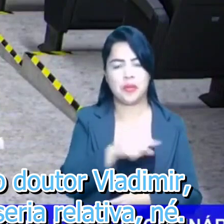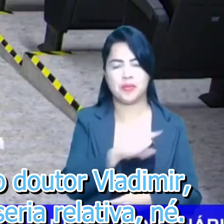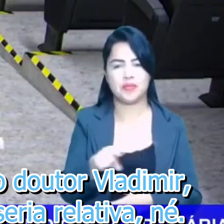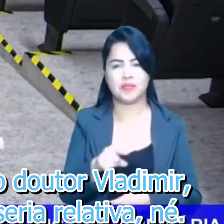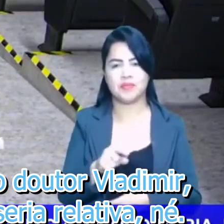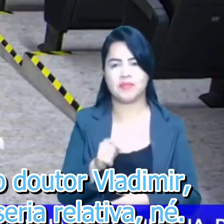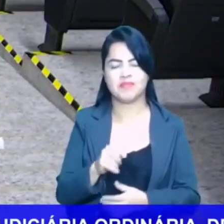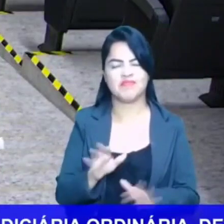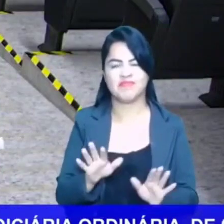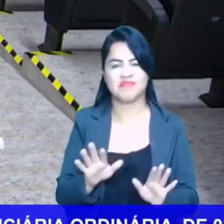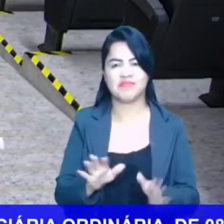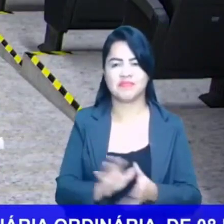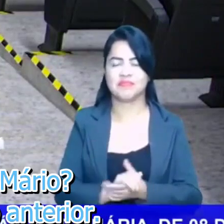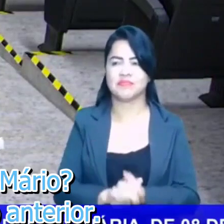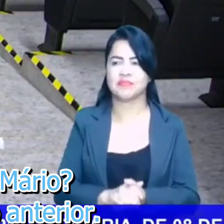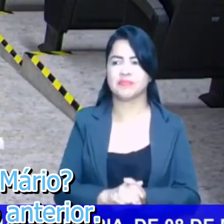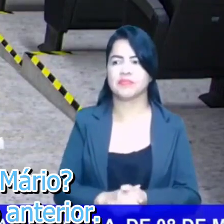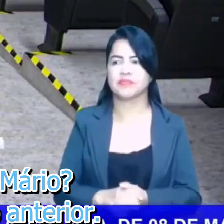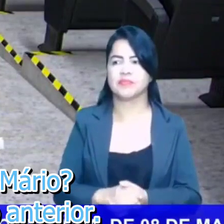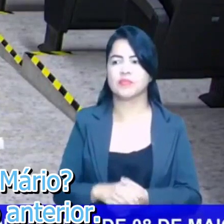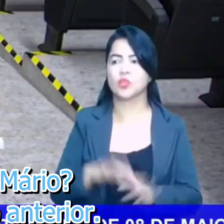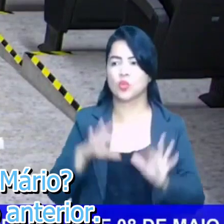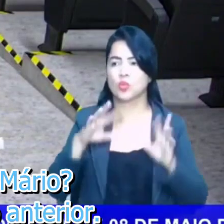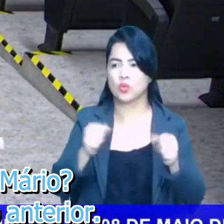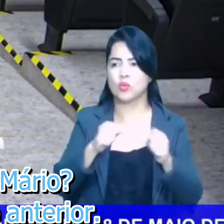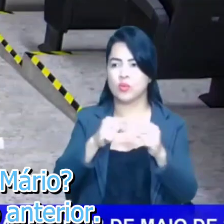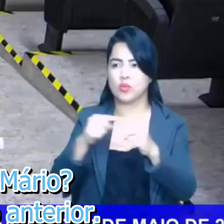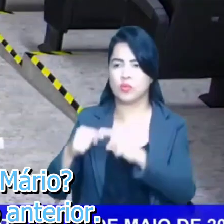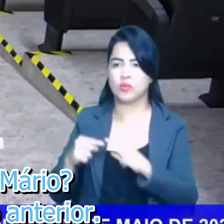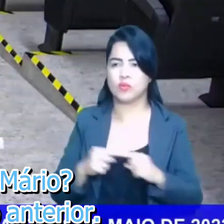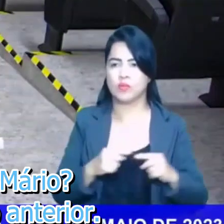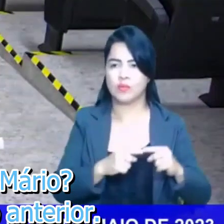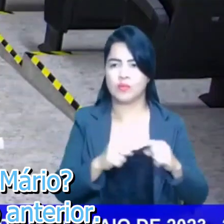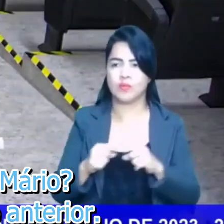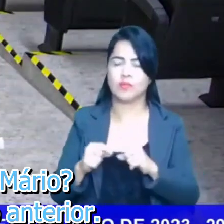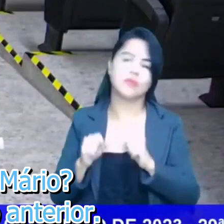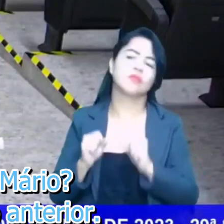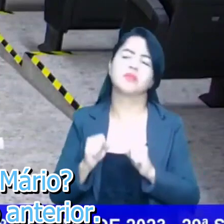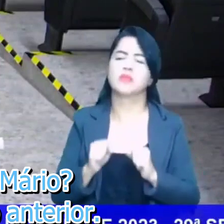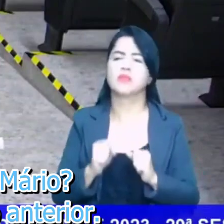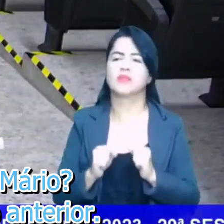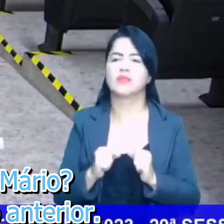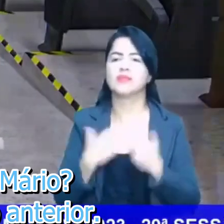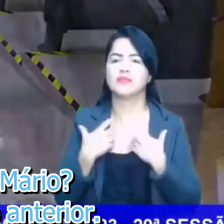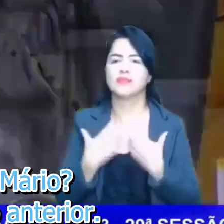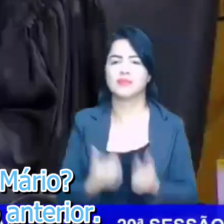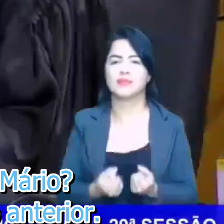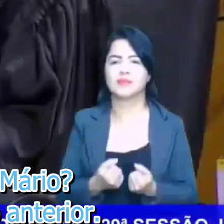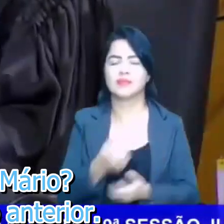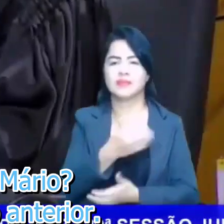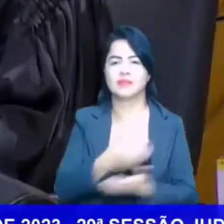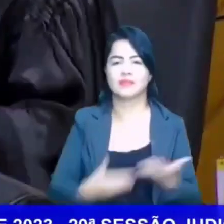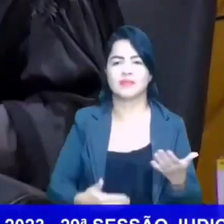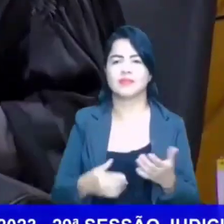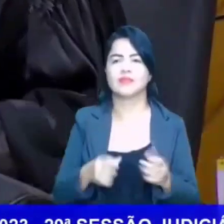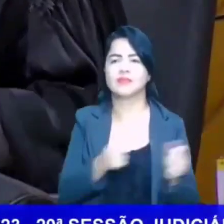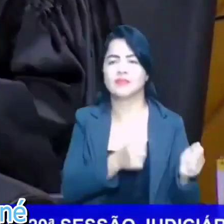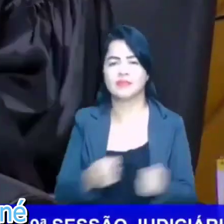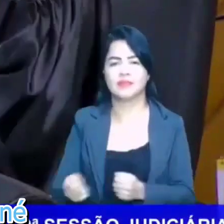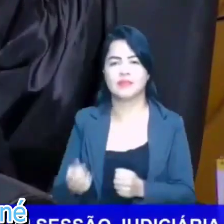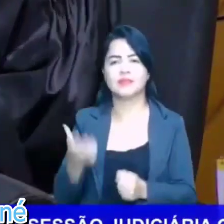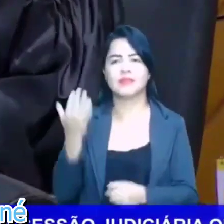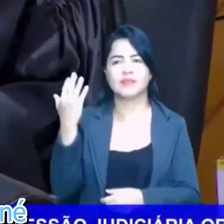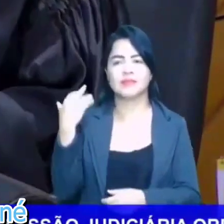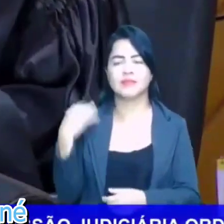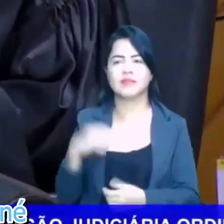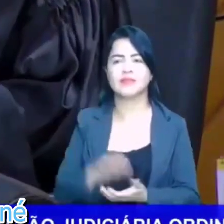nulidade seria relativa, né? Mas todos estão de acordo, podemos aprovar, doutor Mário? Podemos aprovar, então está aprovada a ata da sessão anterior. Imagem